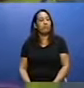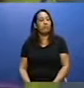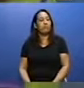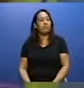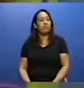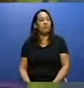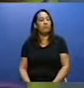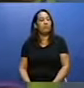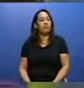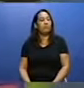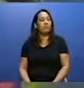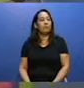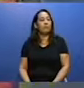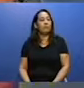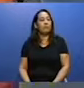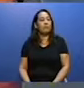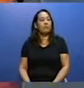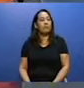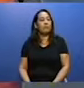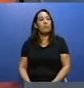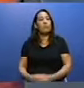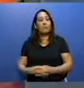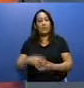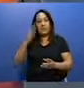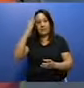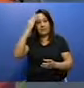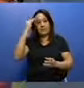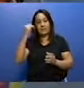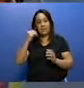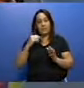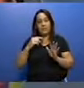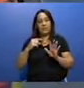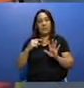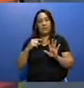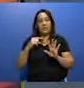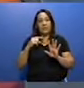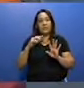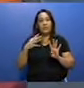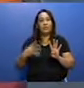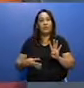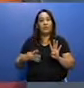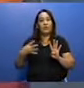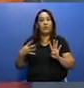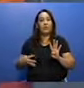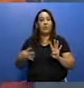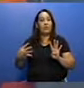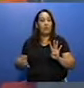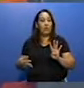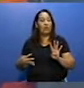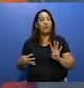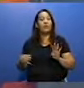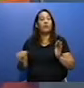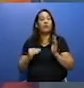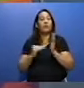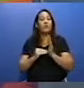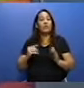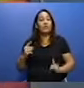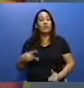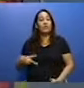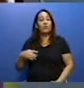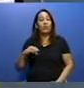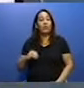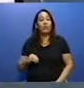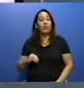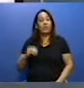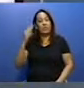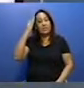Ela sabe contar de 4 em 4. E aí, a hora que ela chegou no número 20, no 20º,